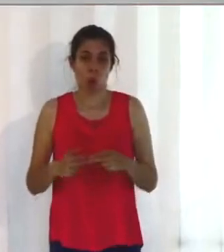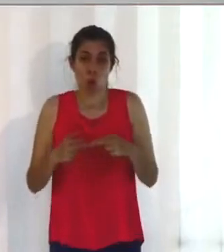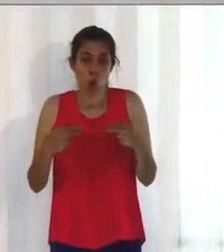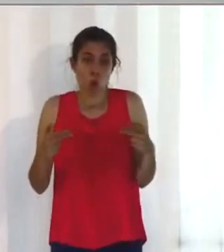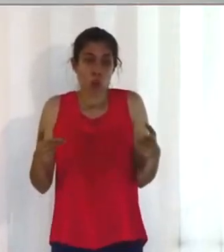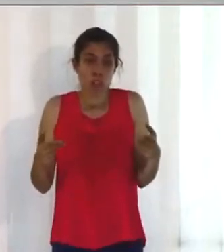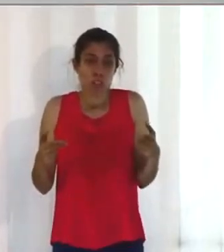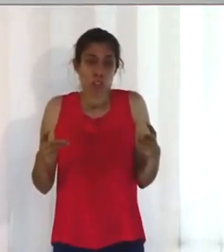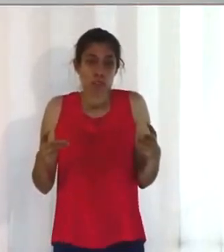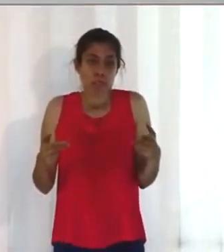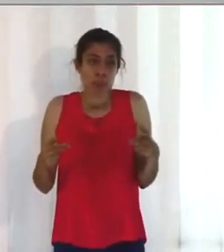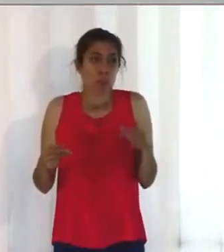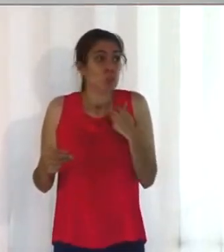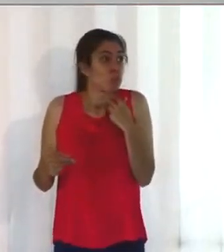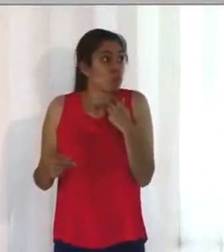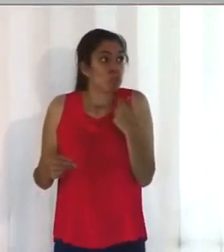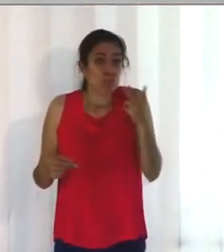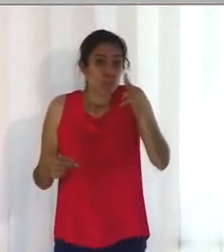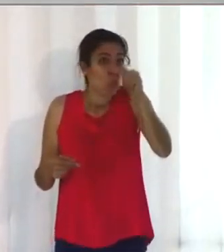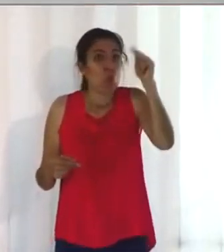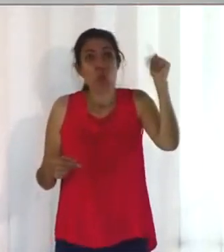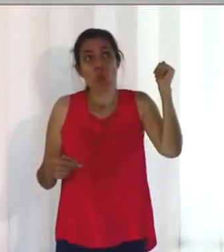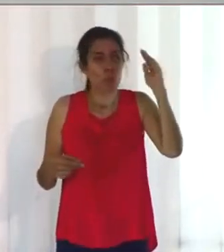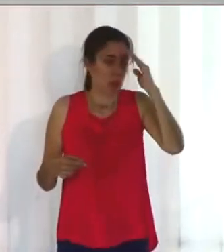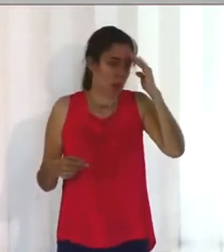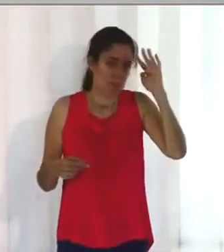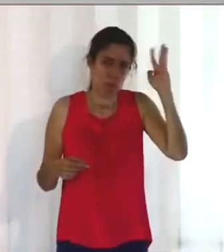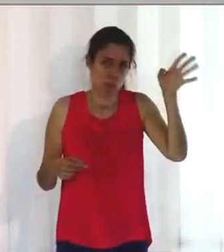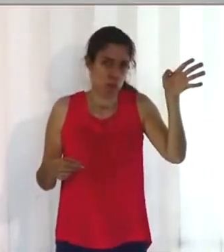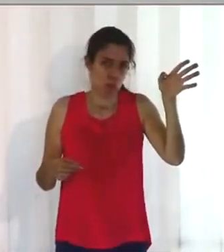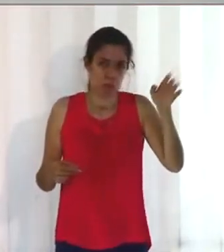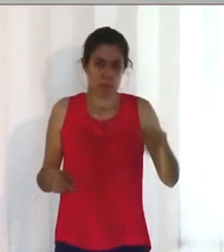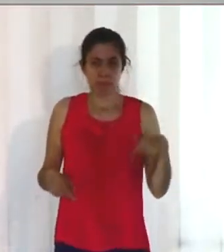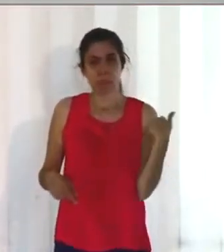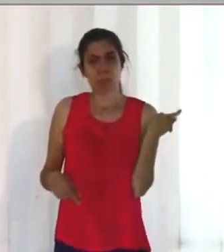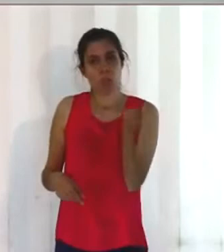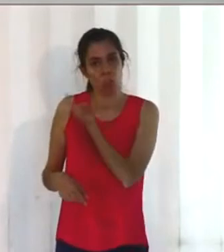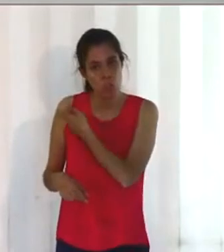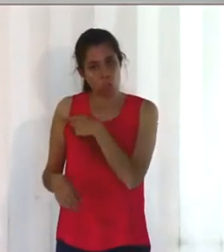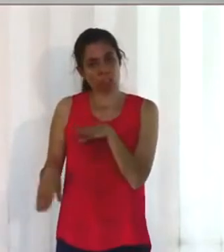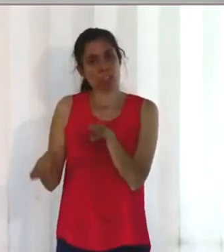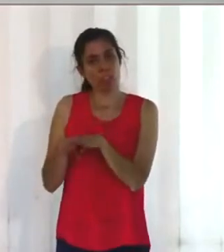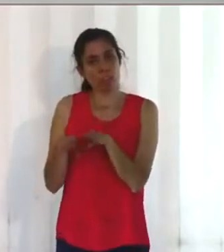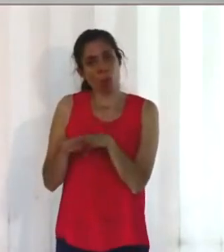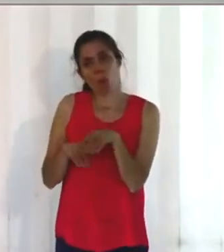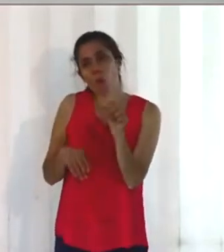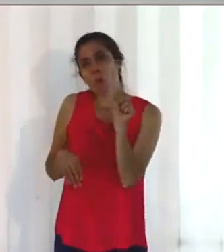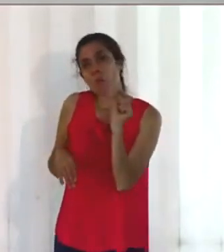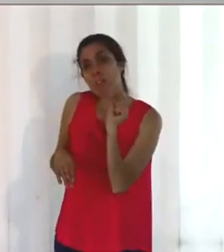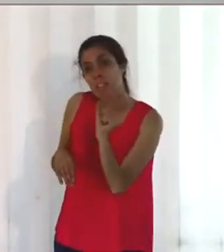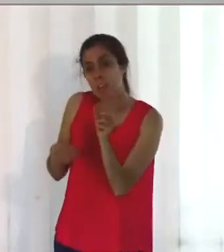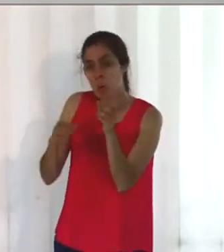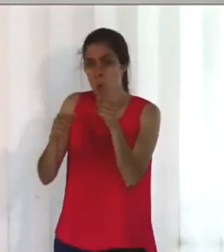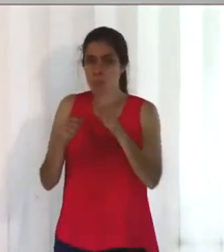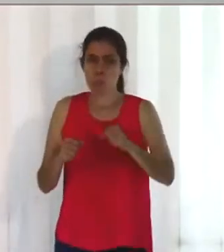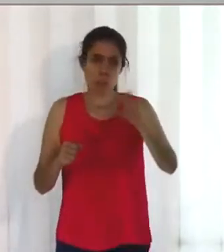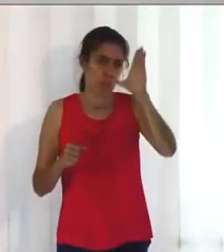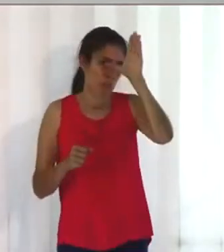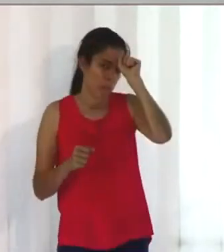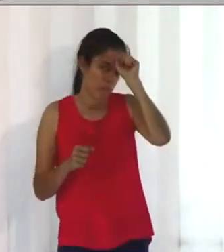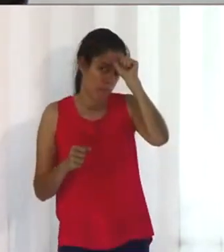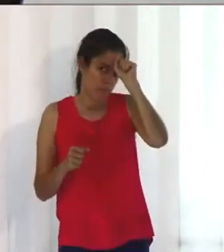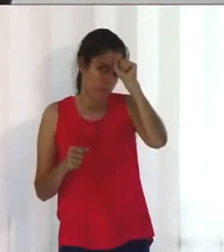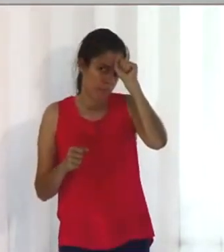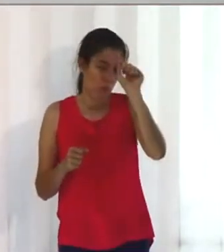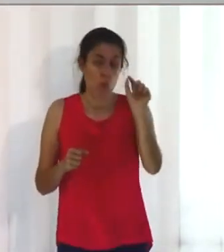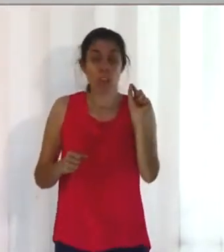imaginava. Talvez esse seja o nosso momento. O que nós podemos aprender com a fé desses homens, com os